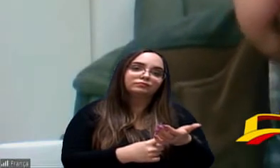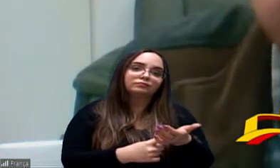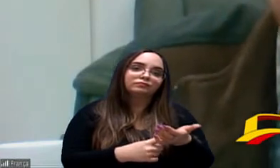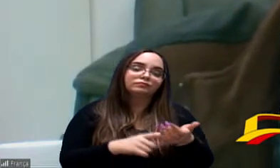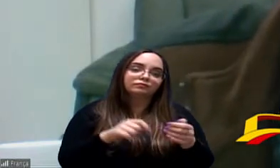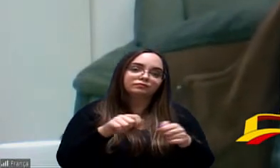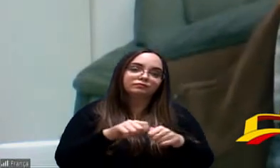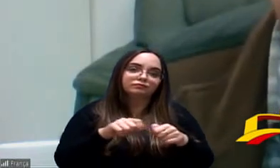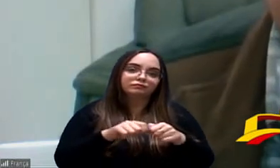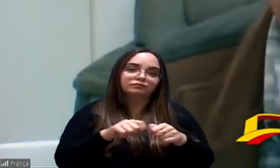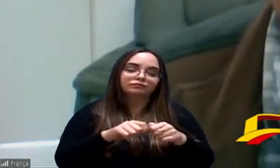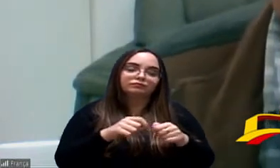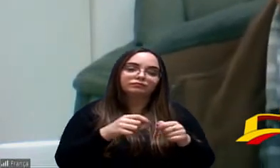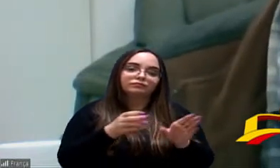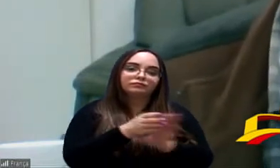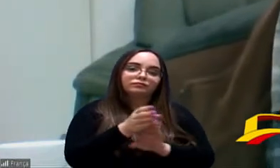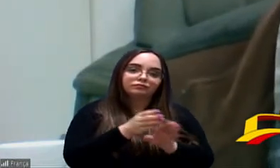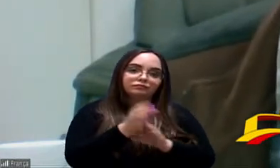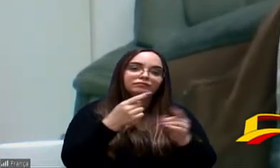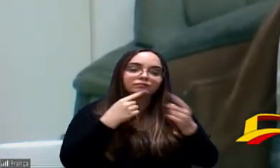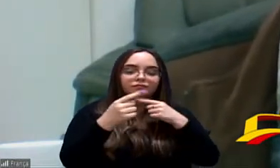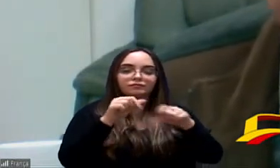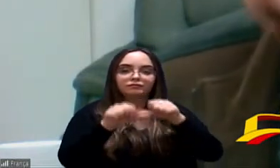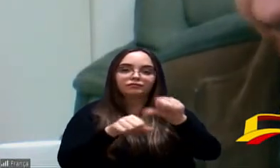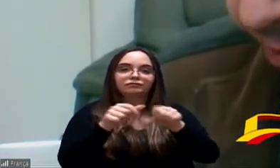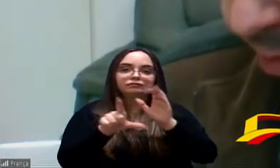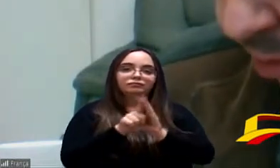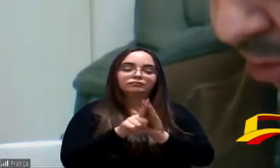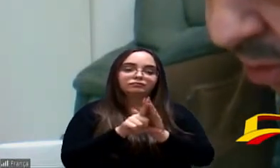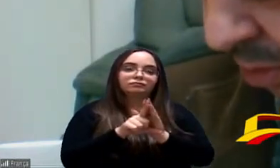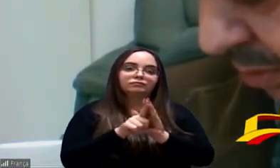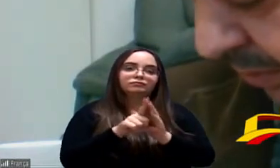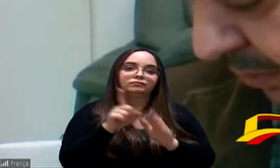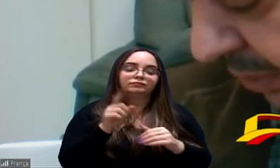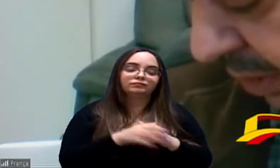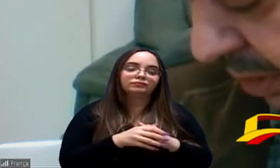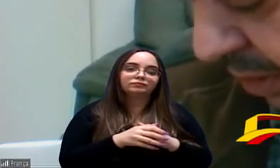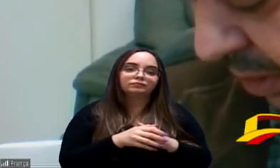ao Conselho Deliberativo lá para fazer essa alteração. Então, baseado